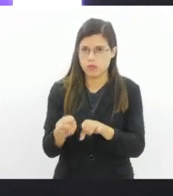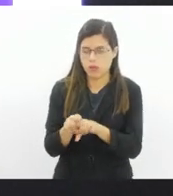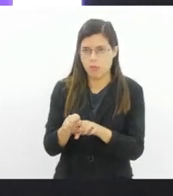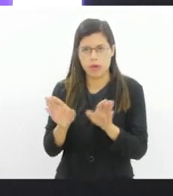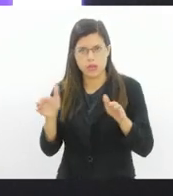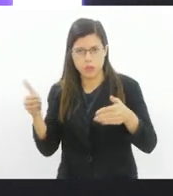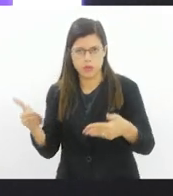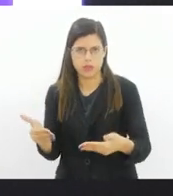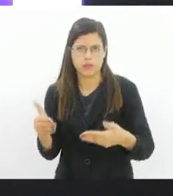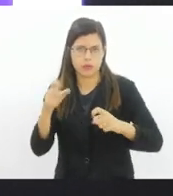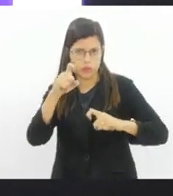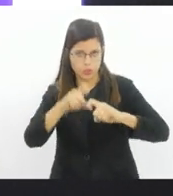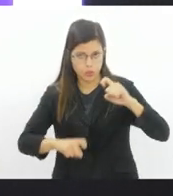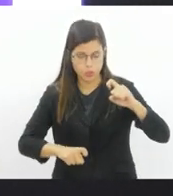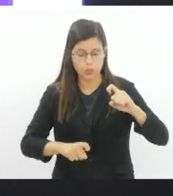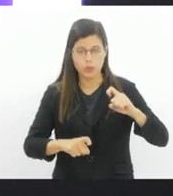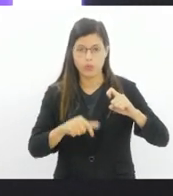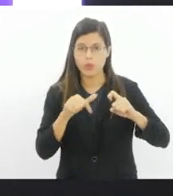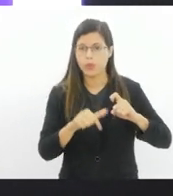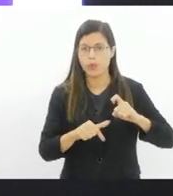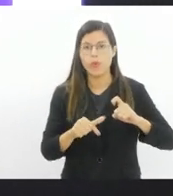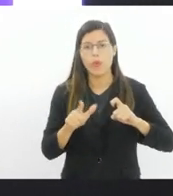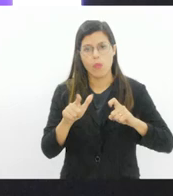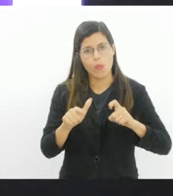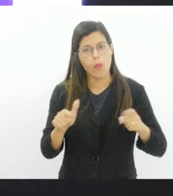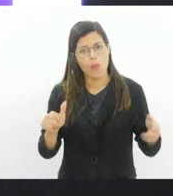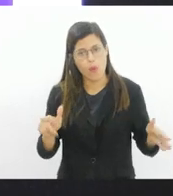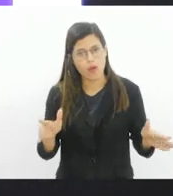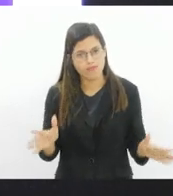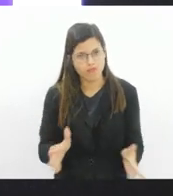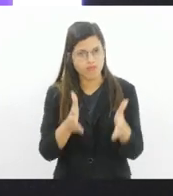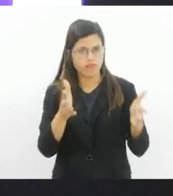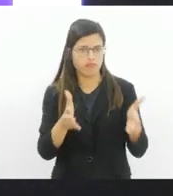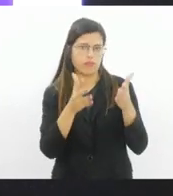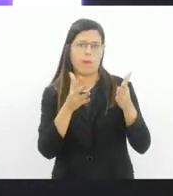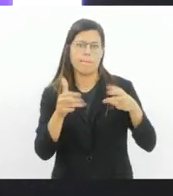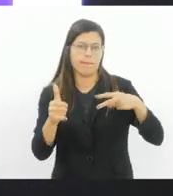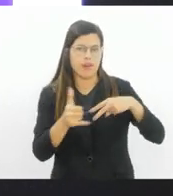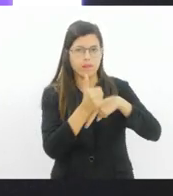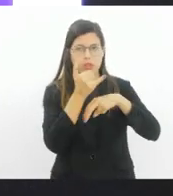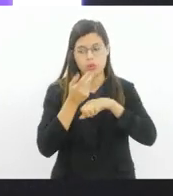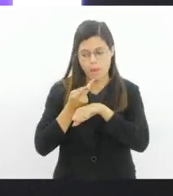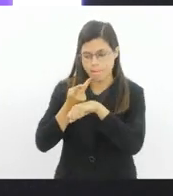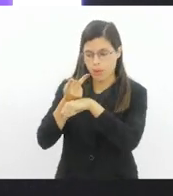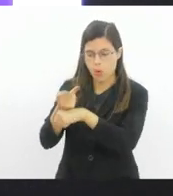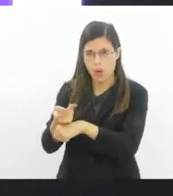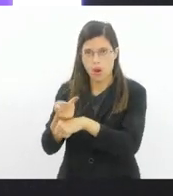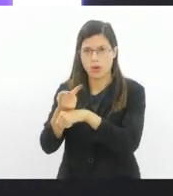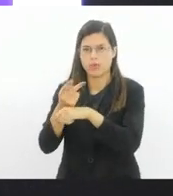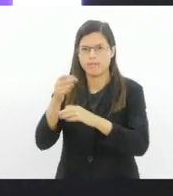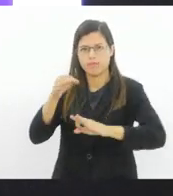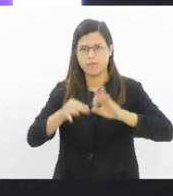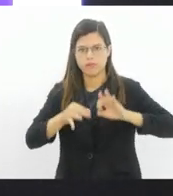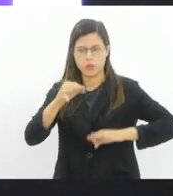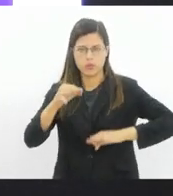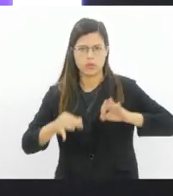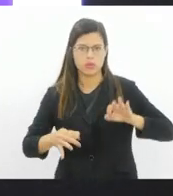do estupro, isso também serve como um incentivo para as vítimas buscarem a justiça,